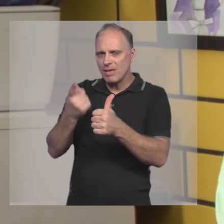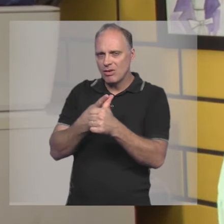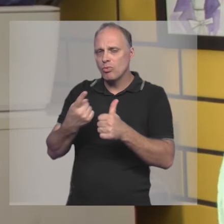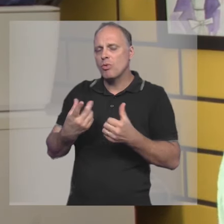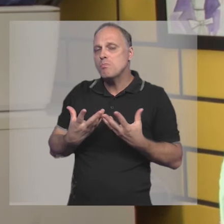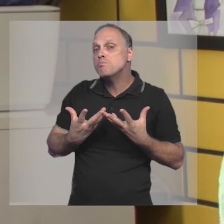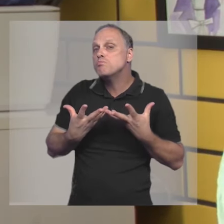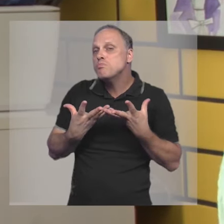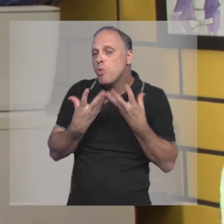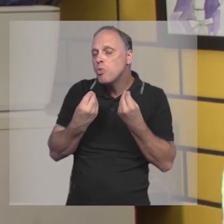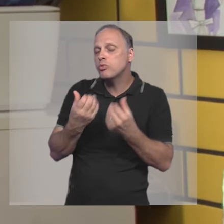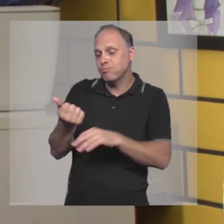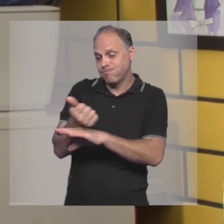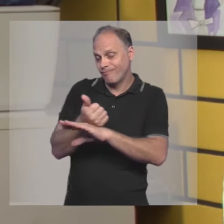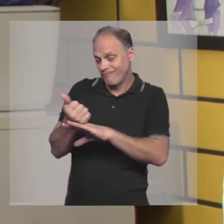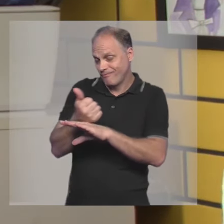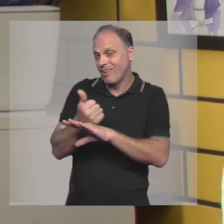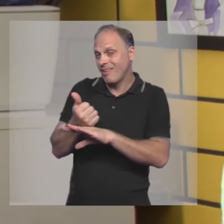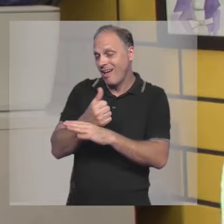imensa maioria que